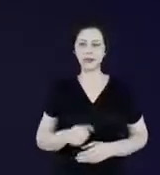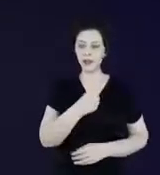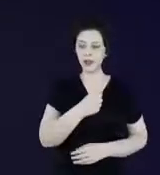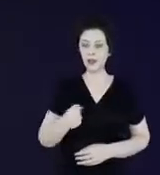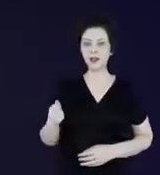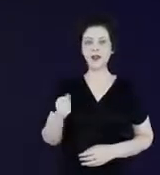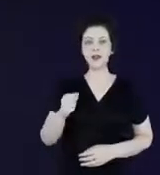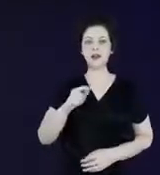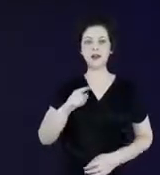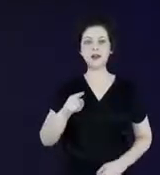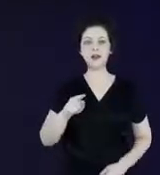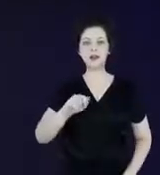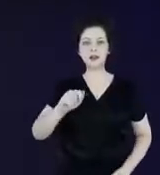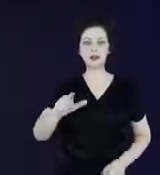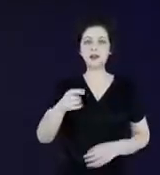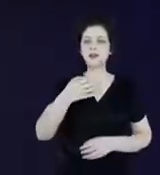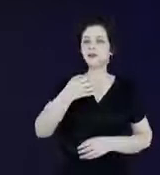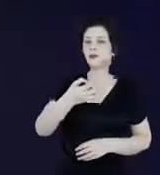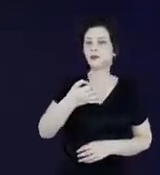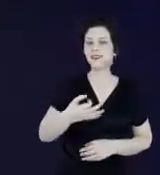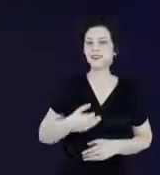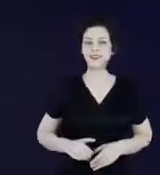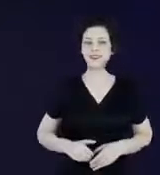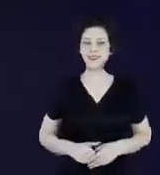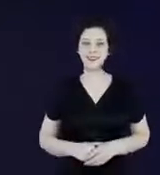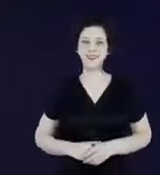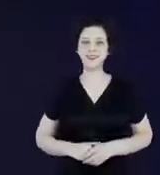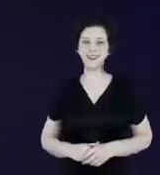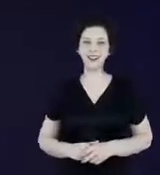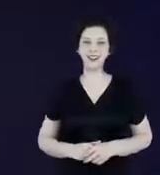suas considerações. Zil, é com você.